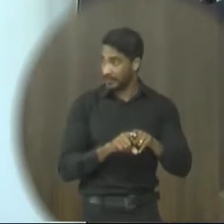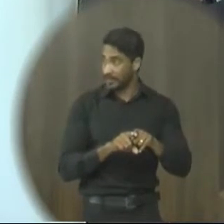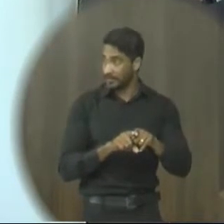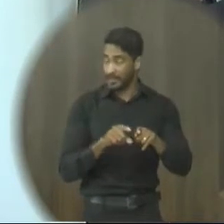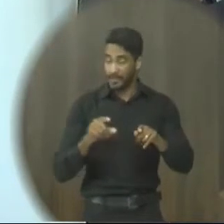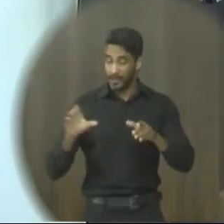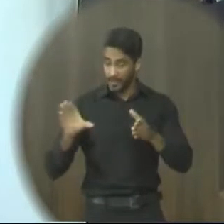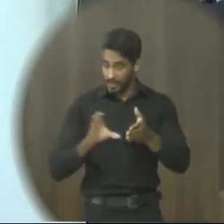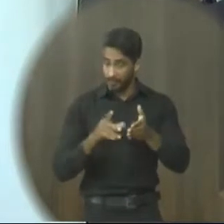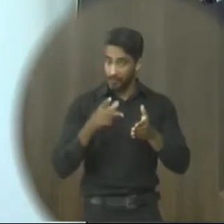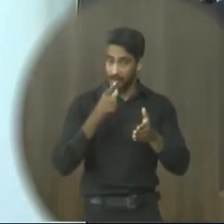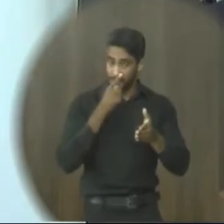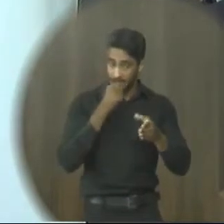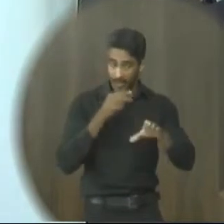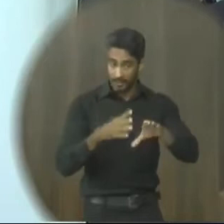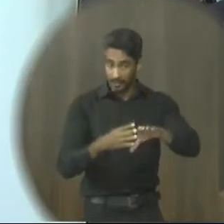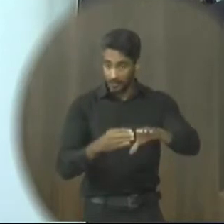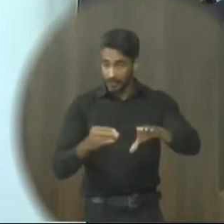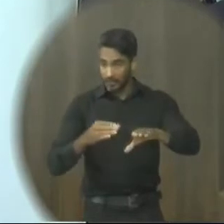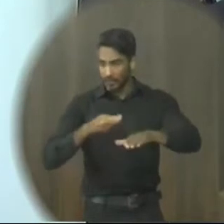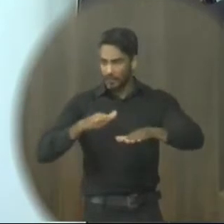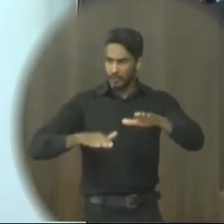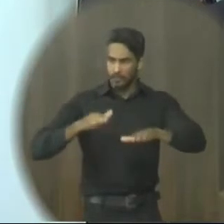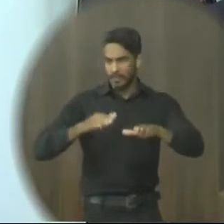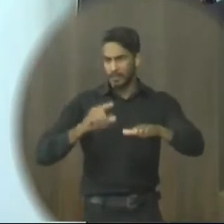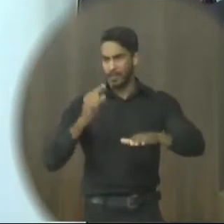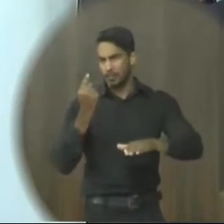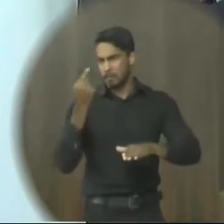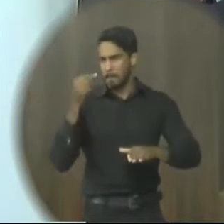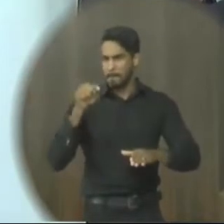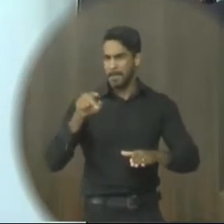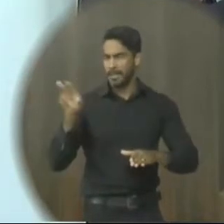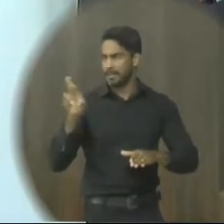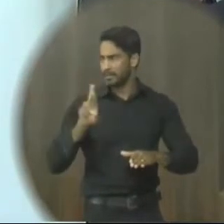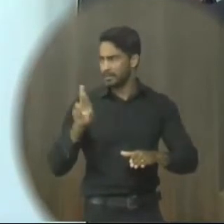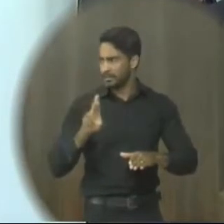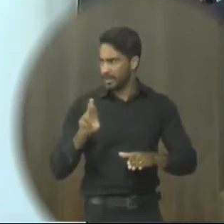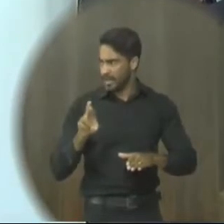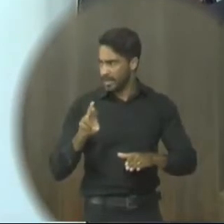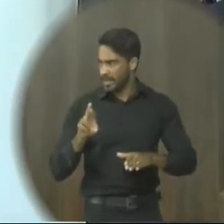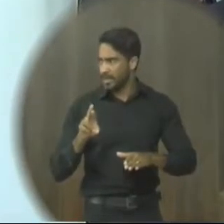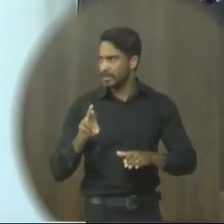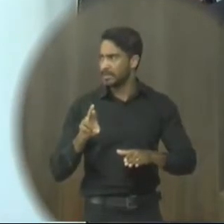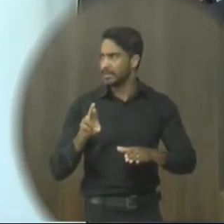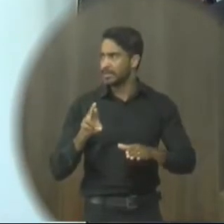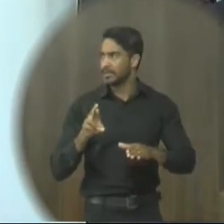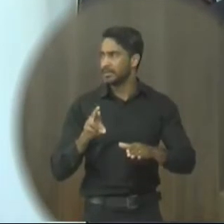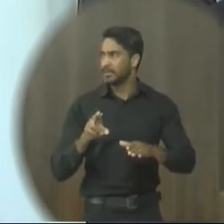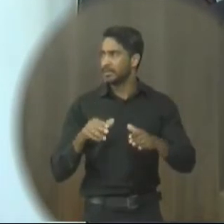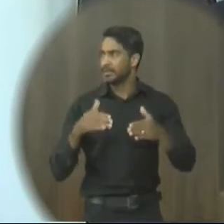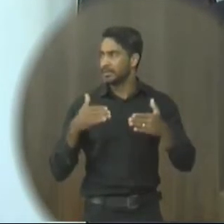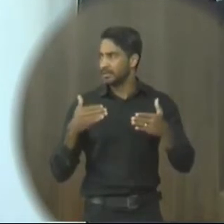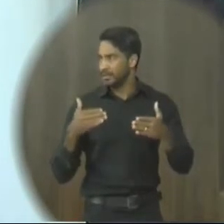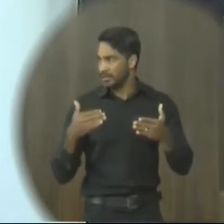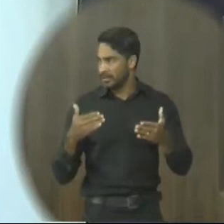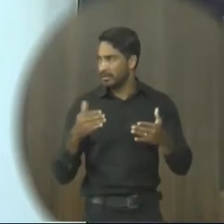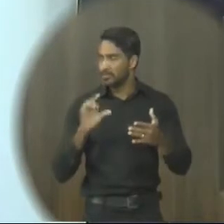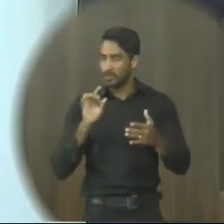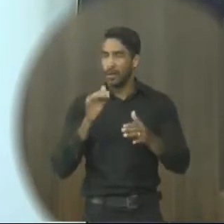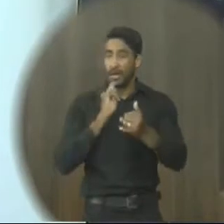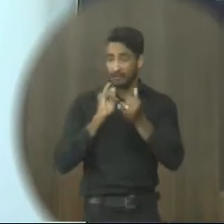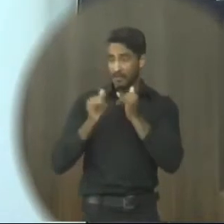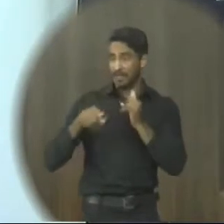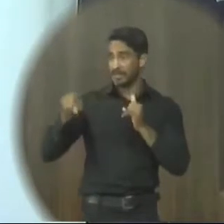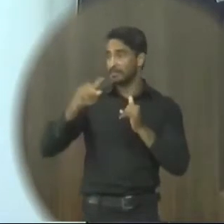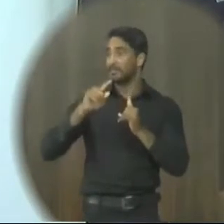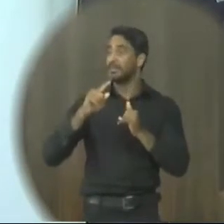drenagem. Hoje deve estar em torno de quase 1 milhão de reais, né, esse fundo de saneamento. Então, essa informação para os vereadores,